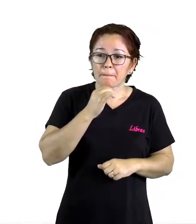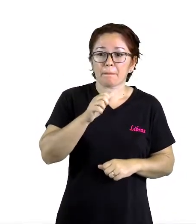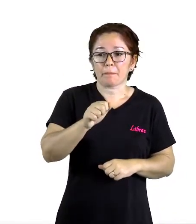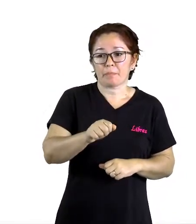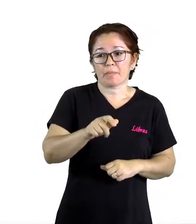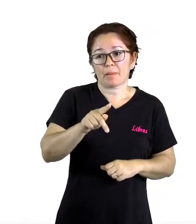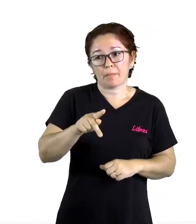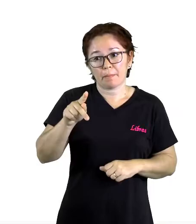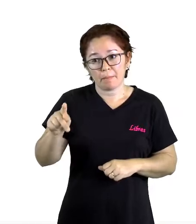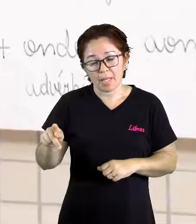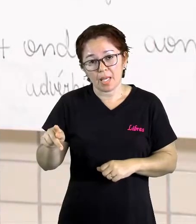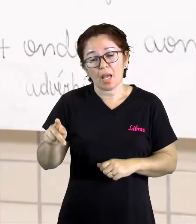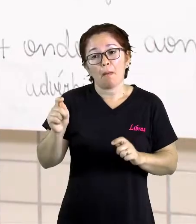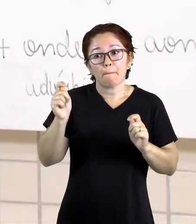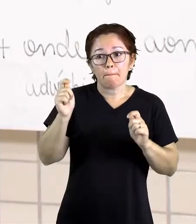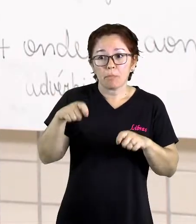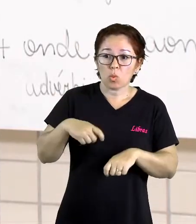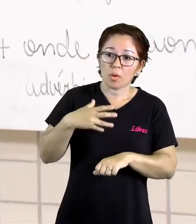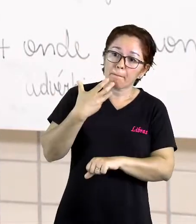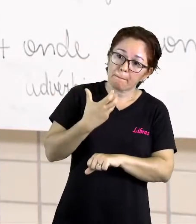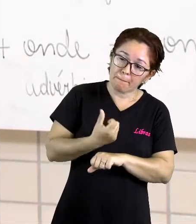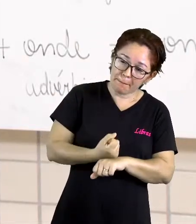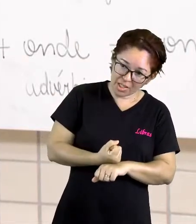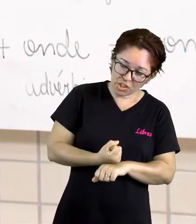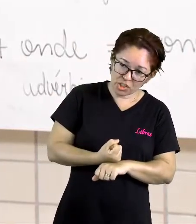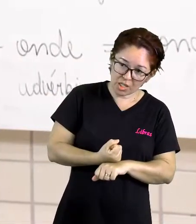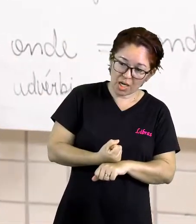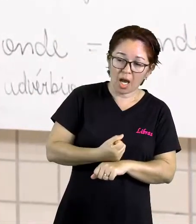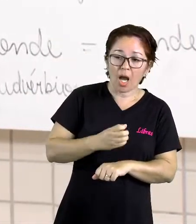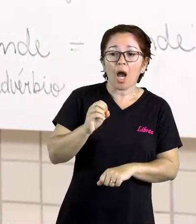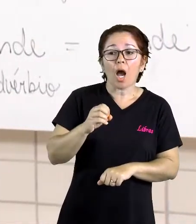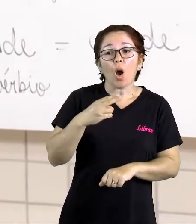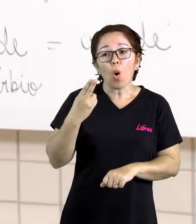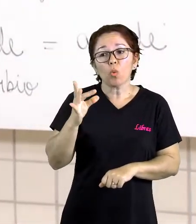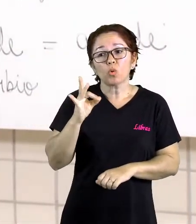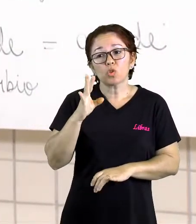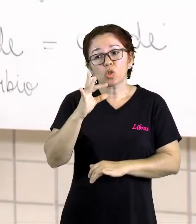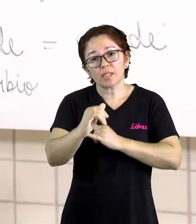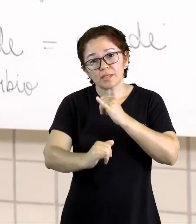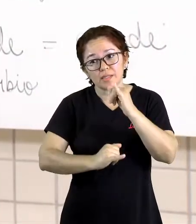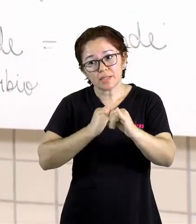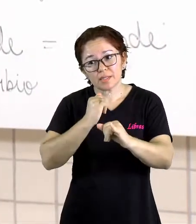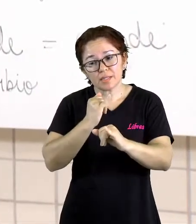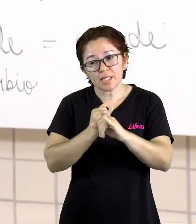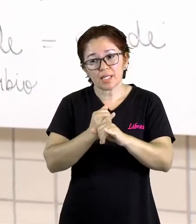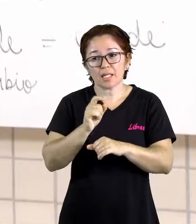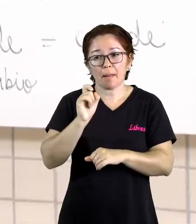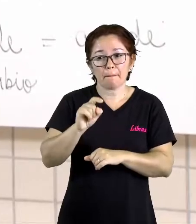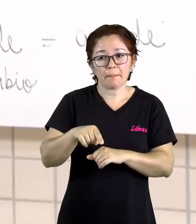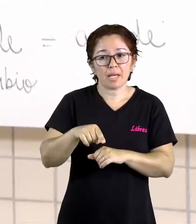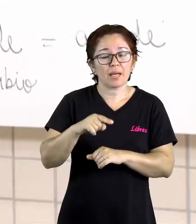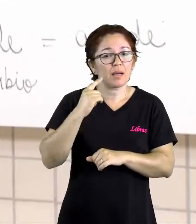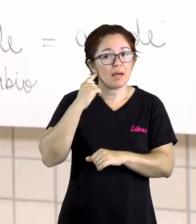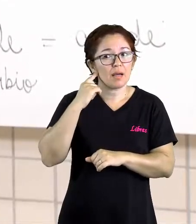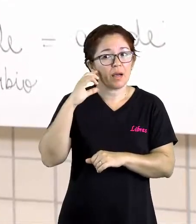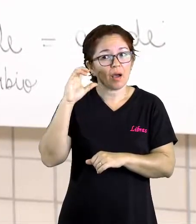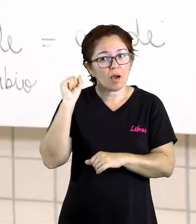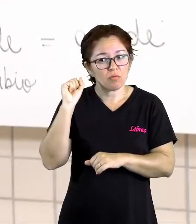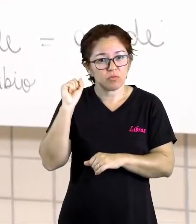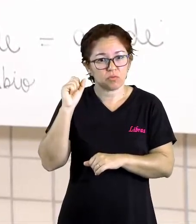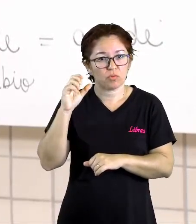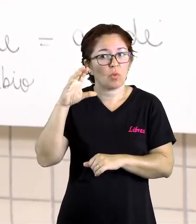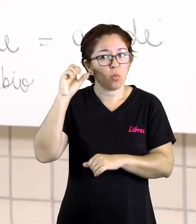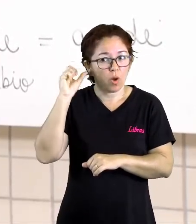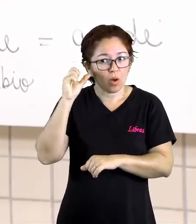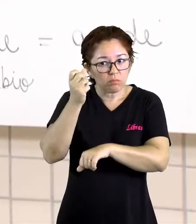baixar o aplicativo do podcast. Você pode acessar por meio da web e fazer o download do arquivo de